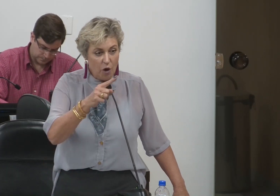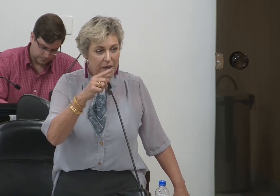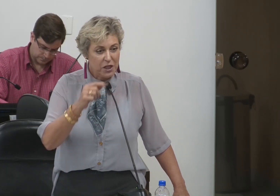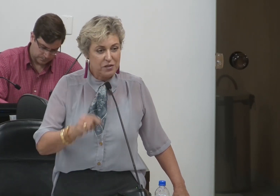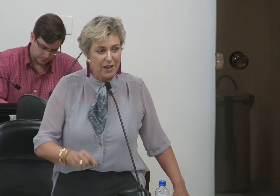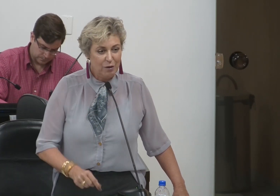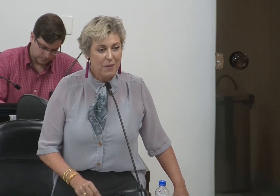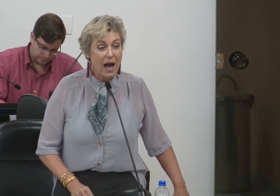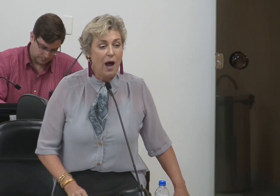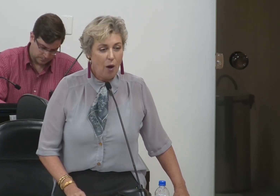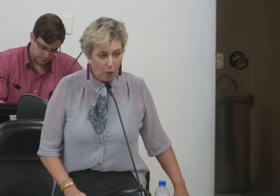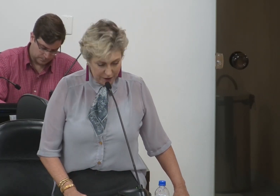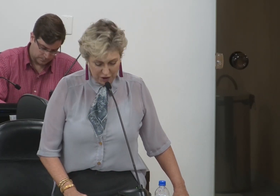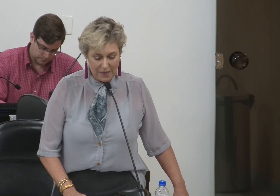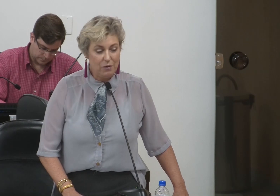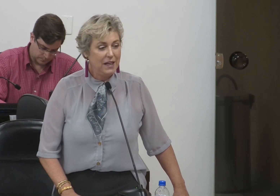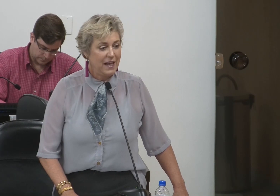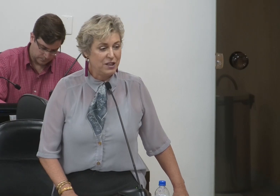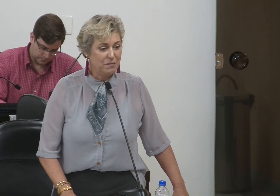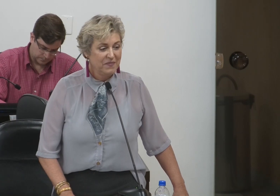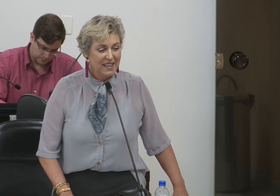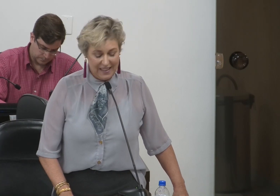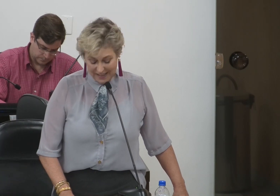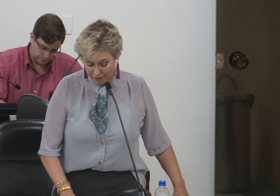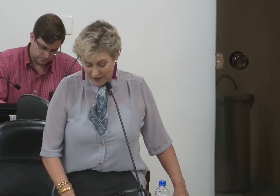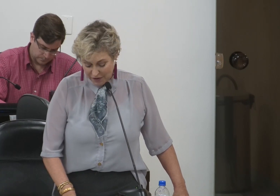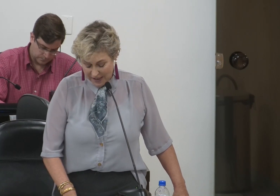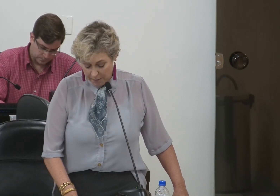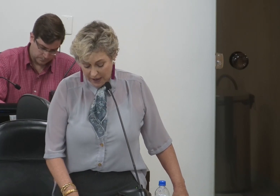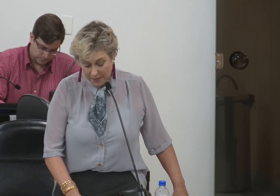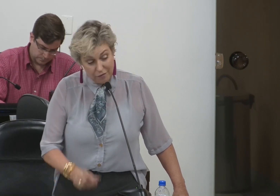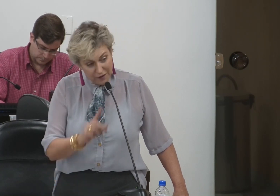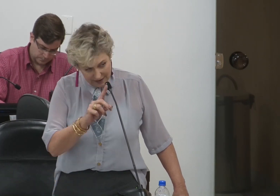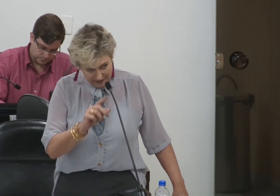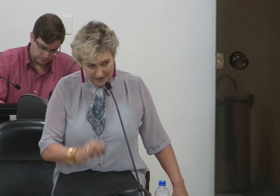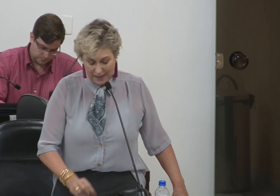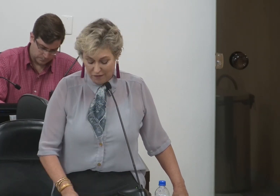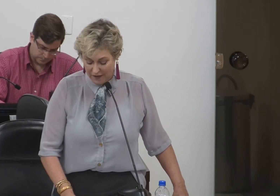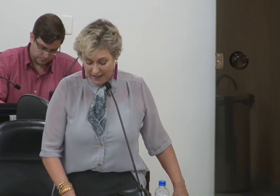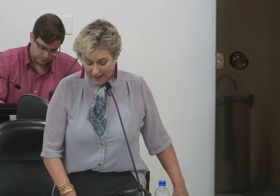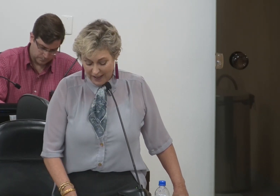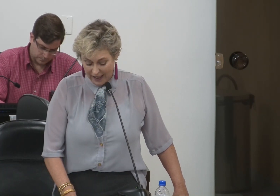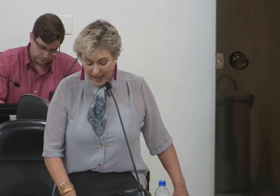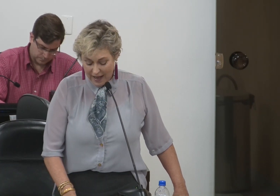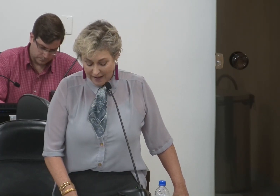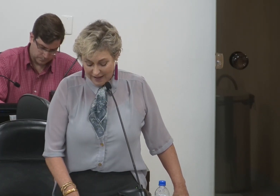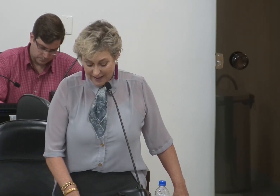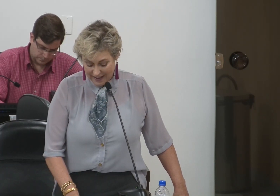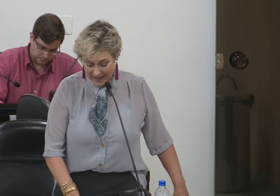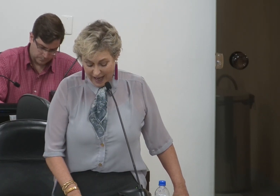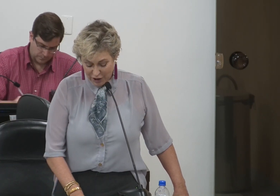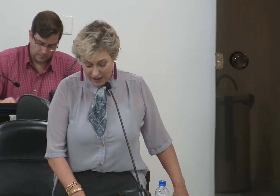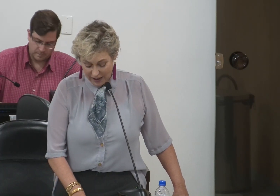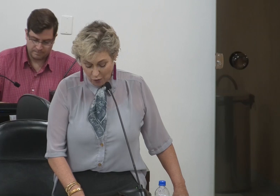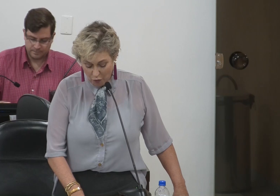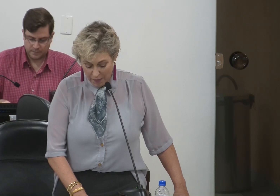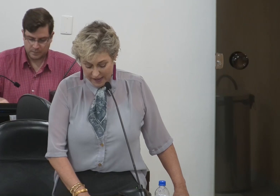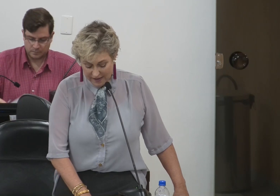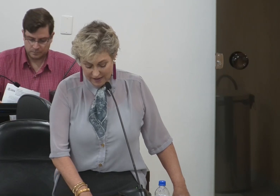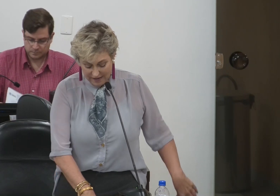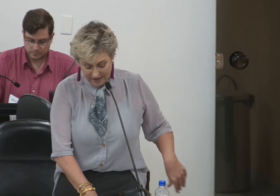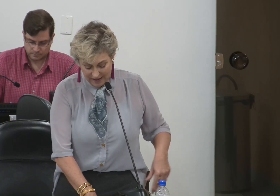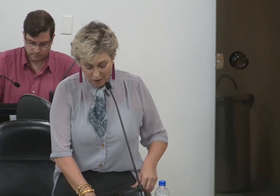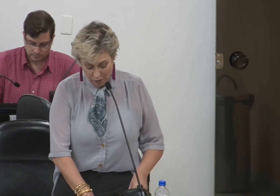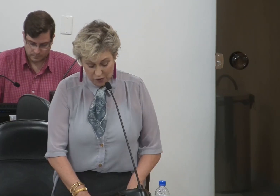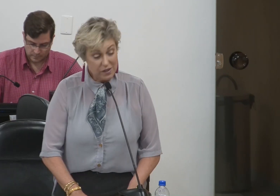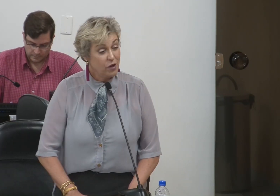e realmente tem uma ótima qualidade. Esse final de semana, minha filha esteve lá adquirindo